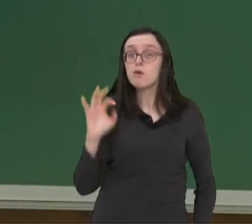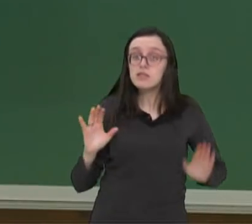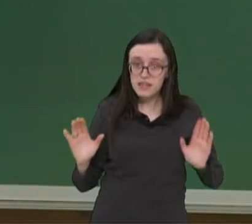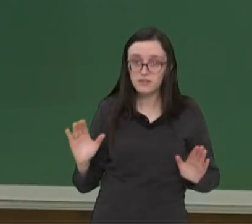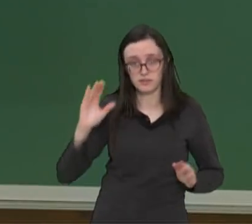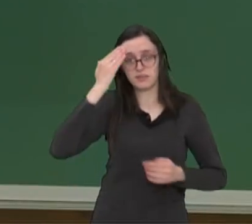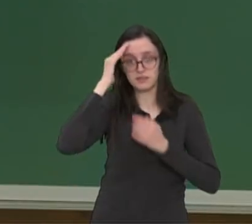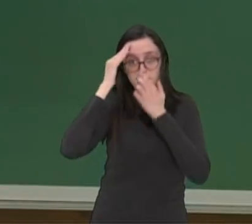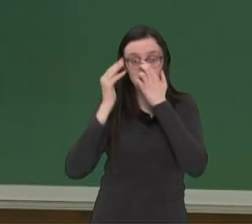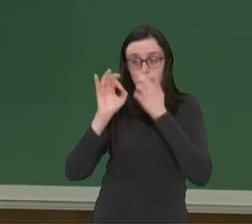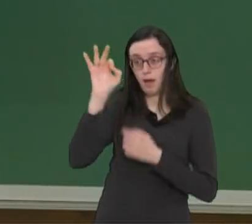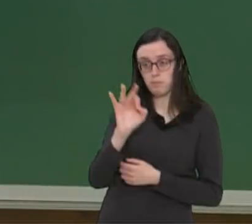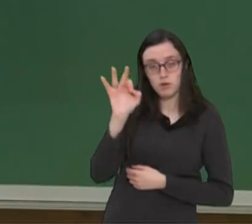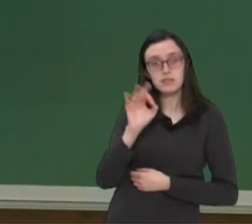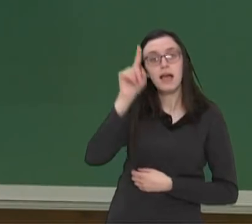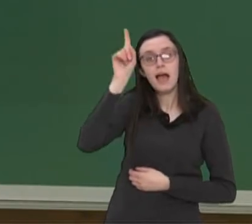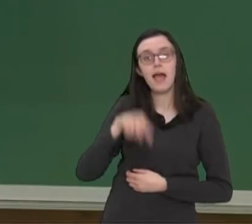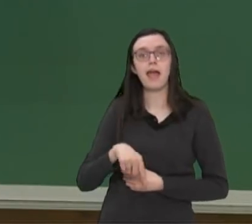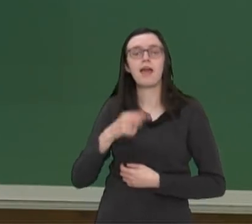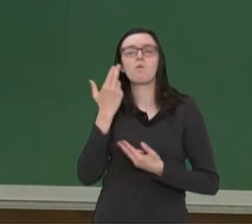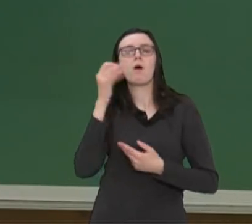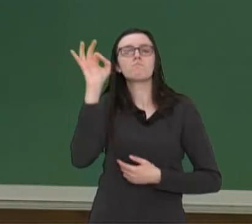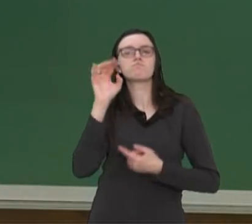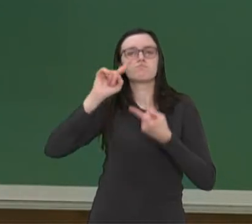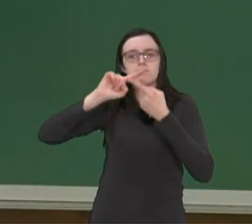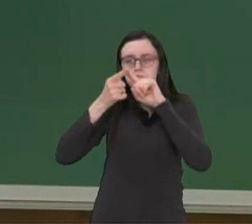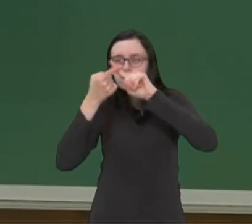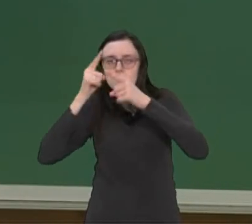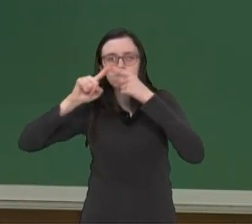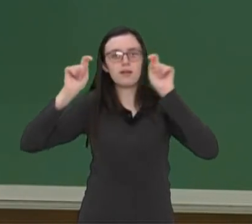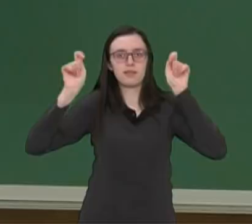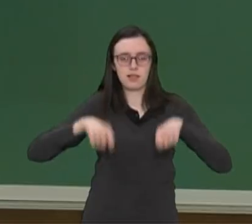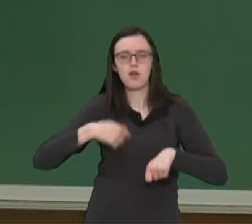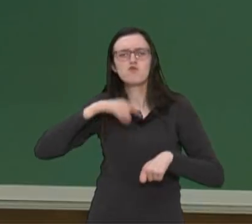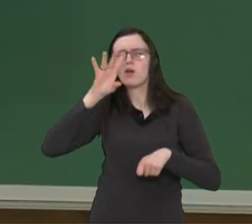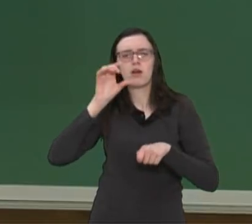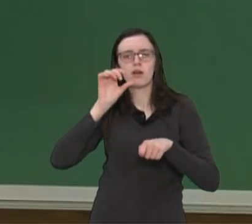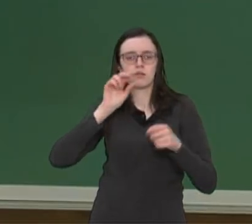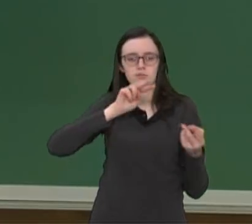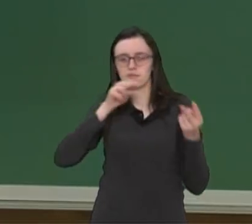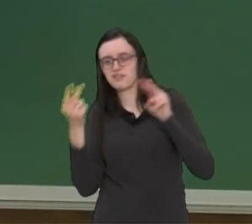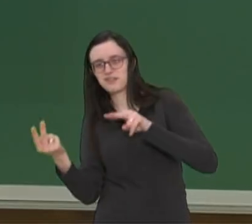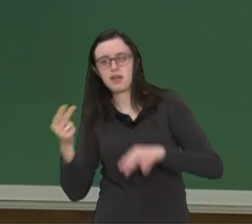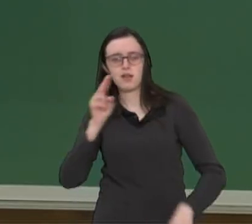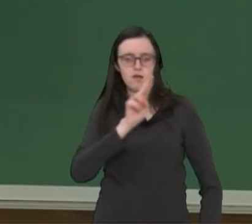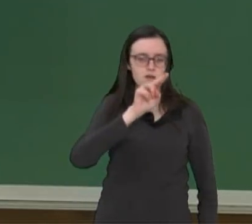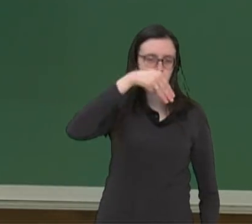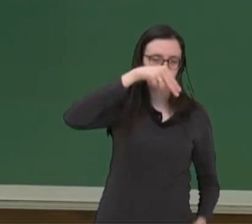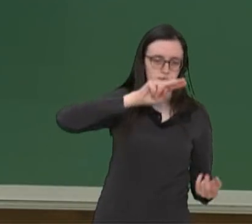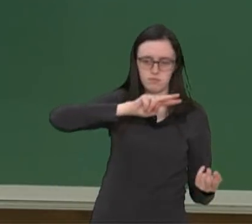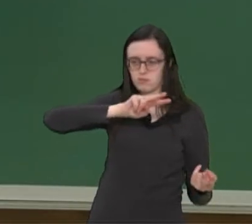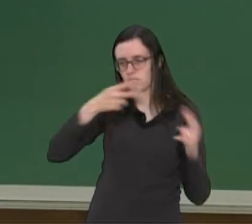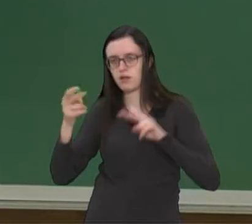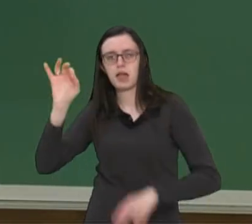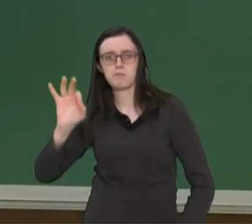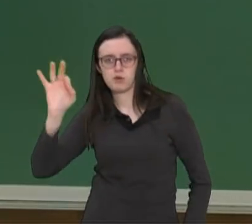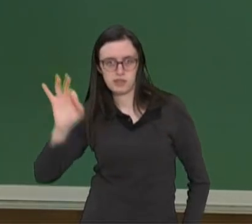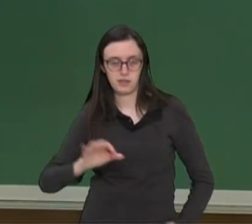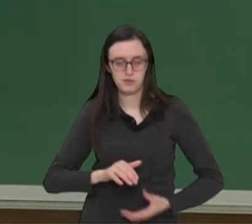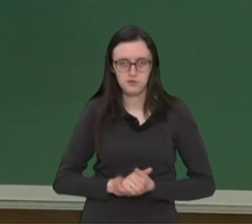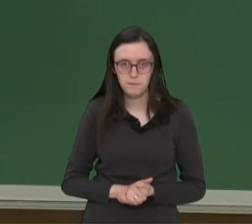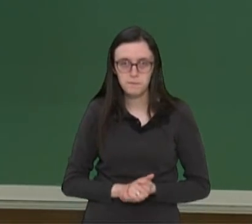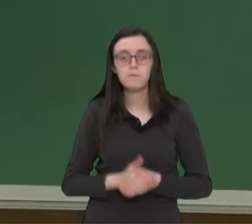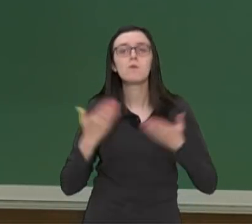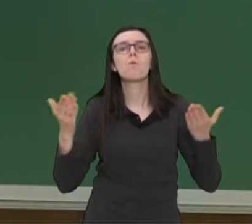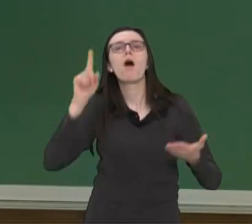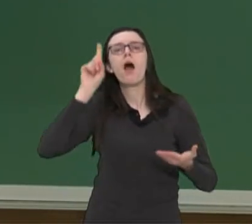Então, 30% é a taxa de recombinação, ok? Então, só transformei a unidade Morgan para a taxa de recombinação. Quais